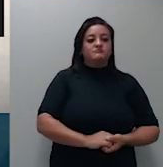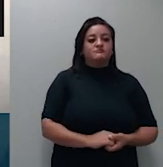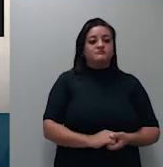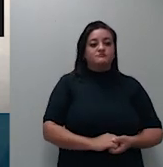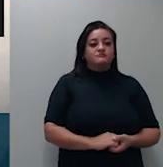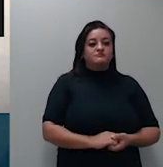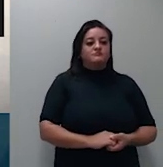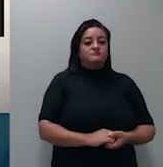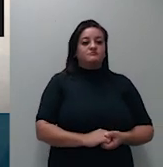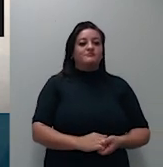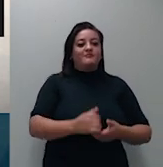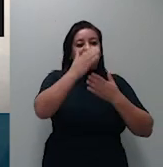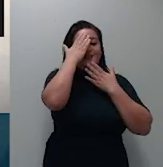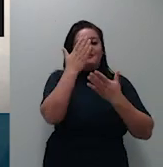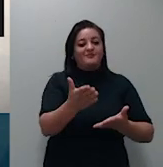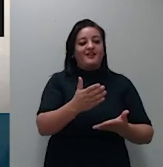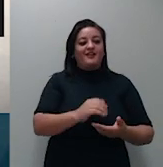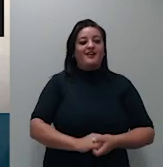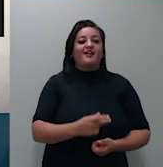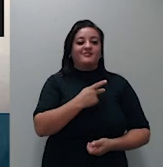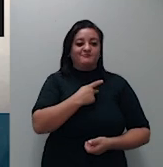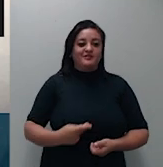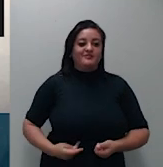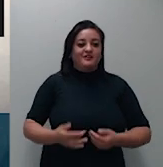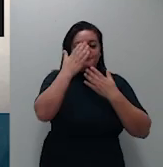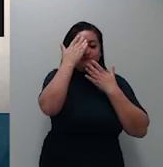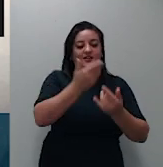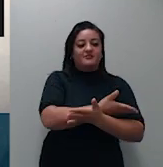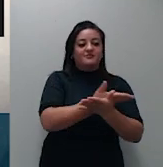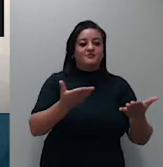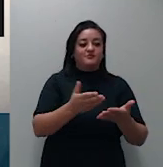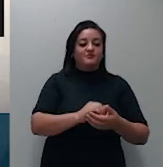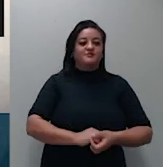obrigada obrigada a todos